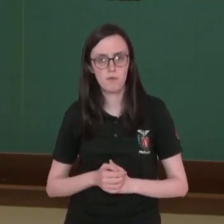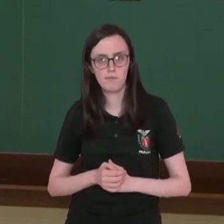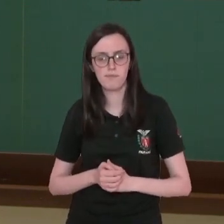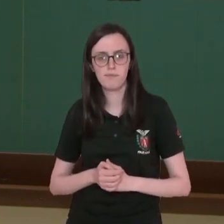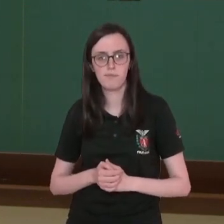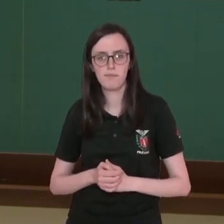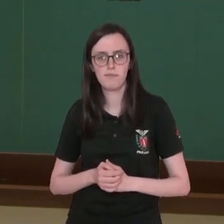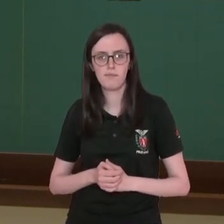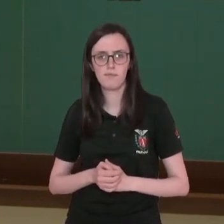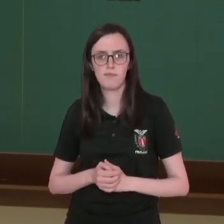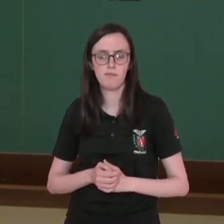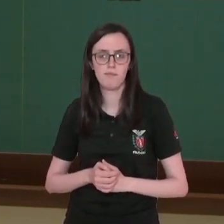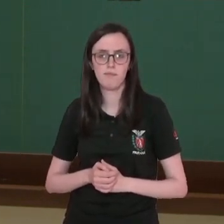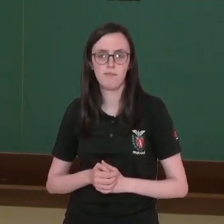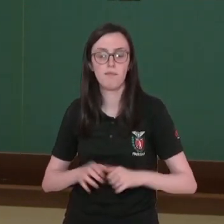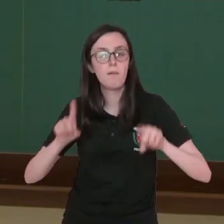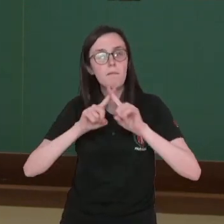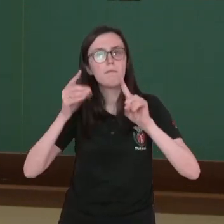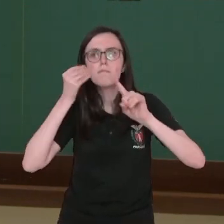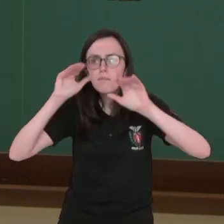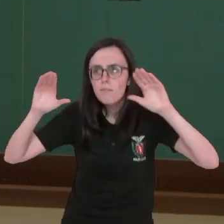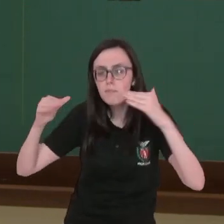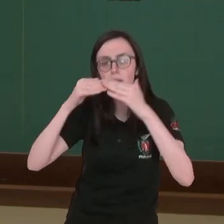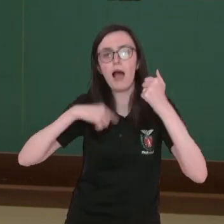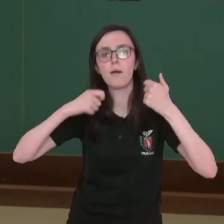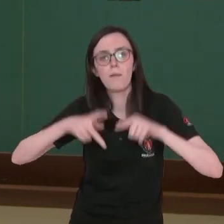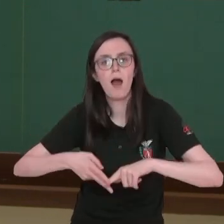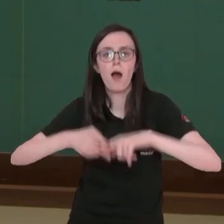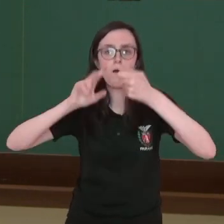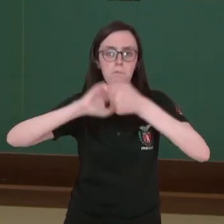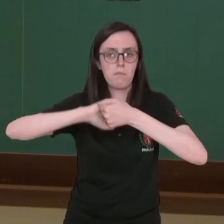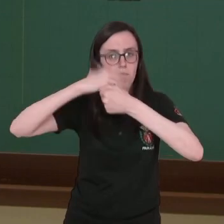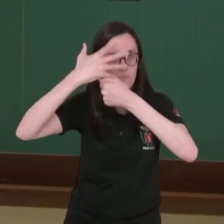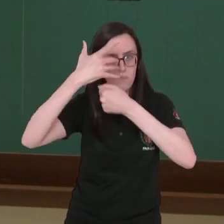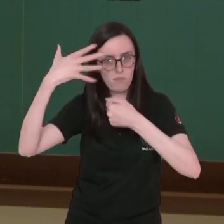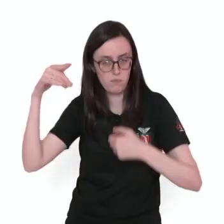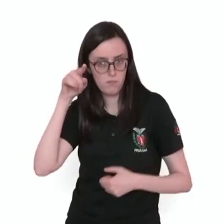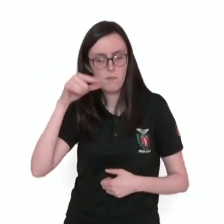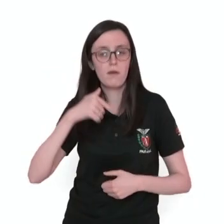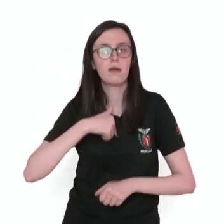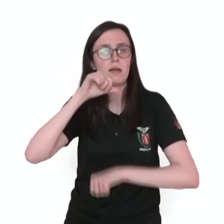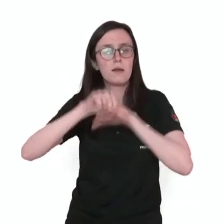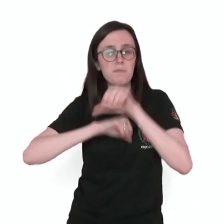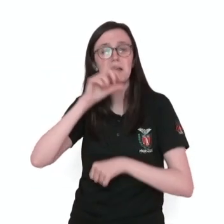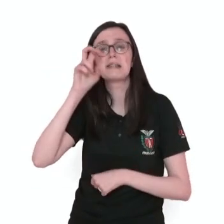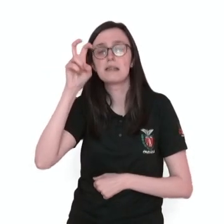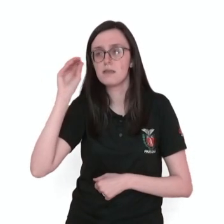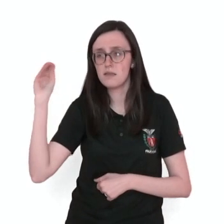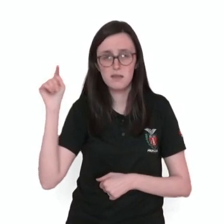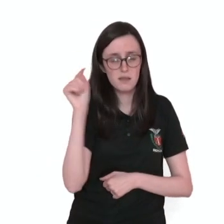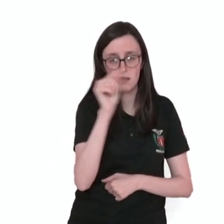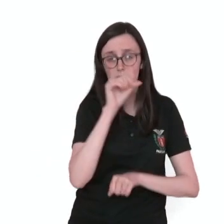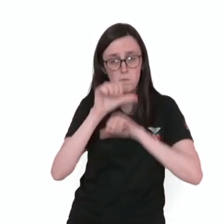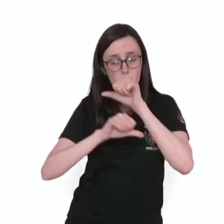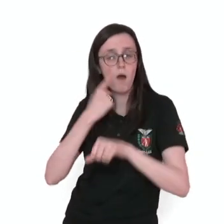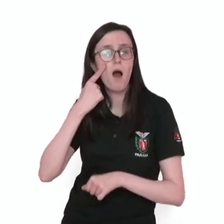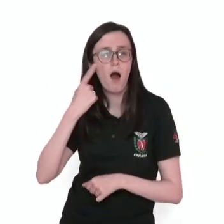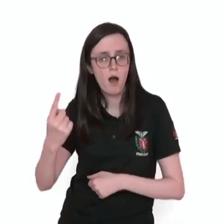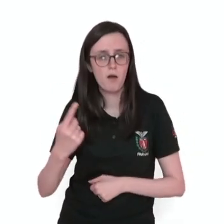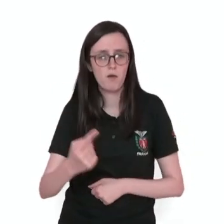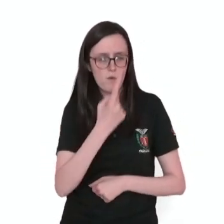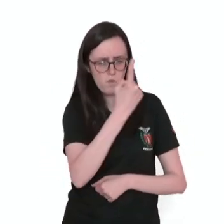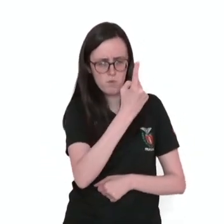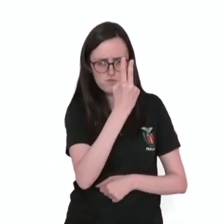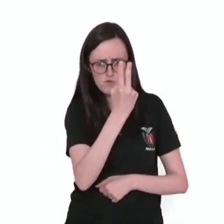certo. Só que agora, para compensar, eu tenho que ajustar o expoente. Galera, eu mudei 5 casas decimais. Ó, conta aqui.